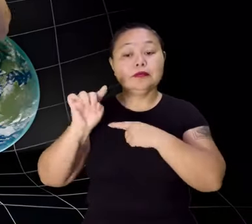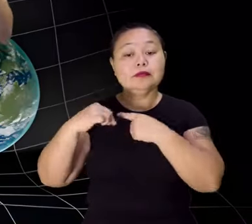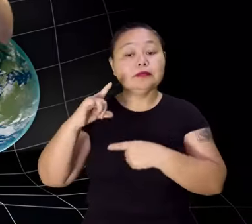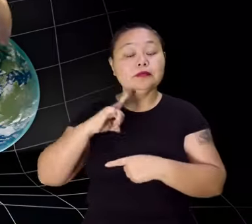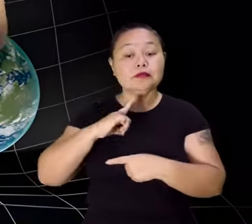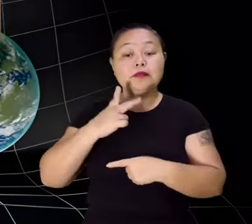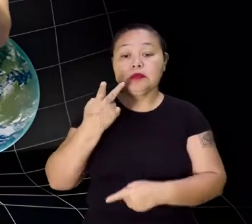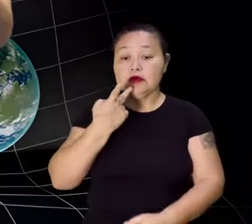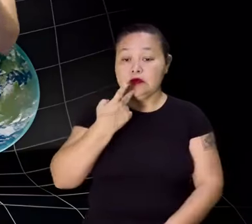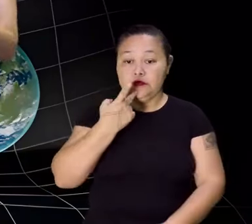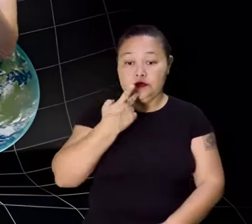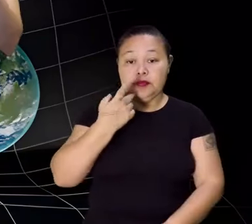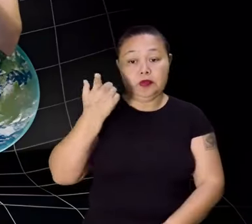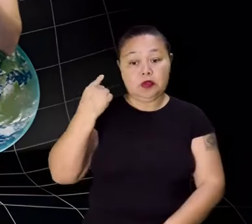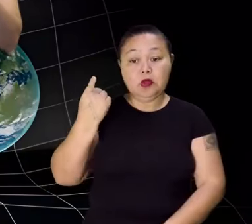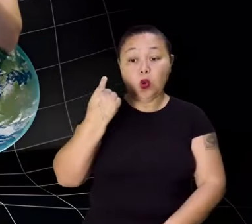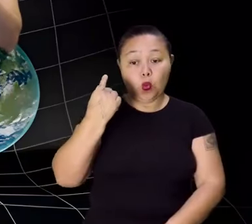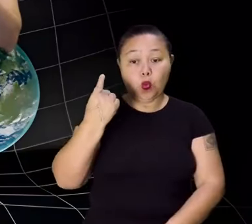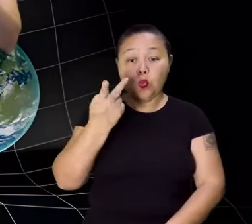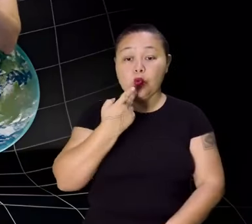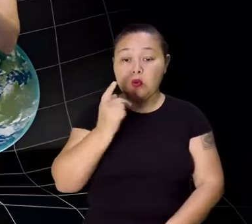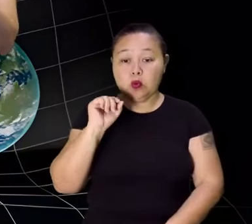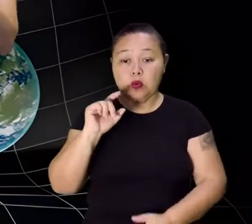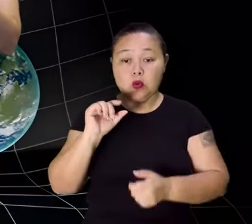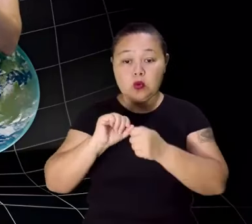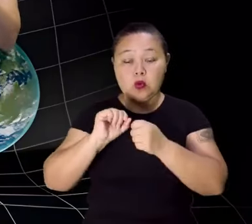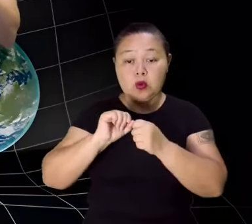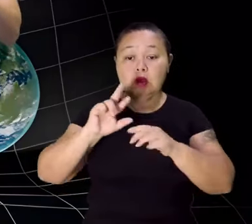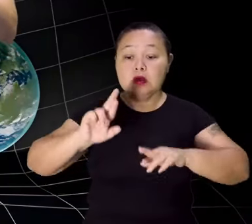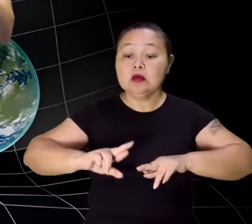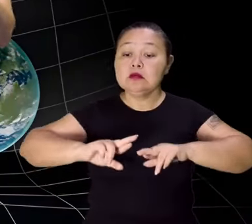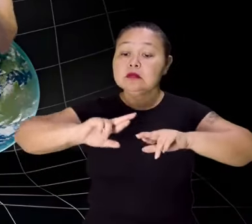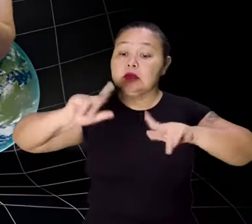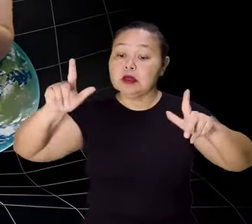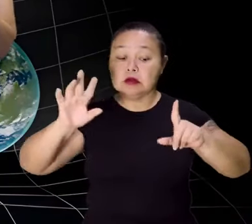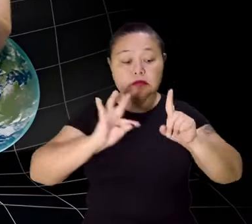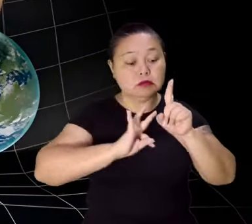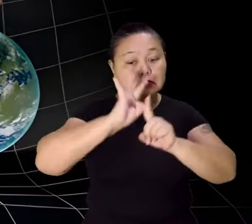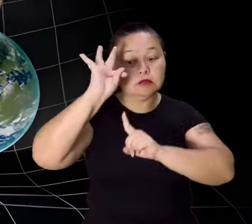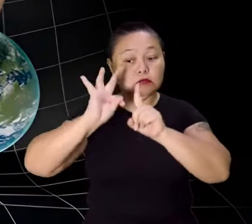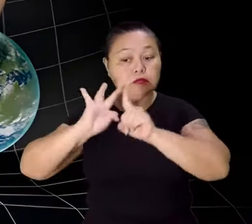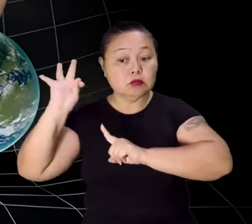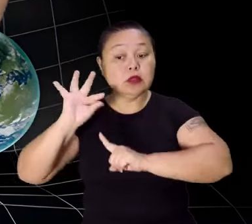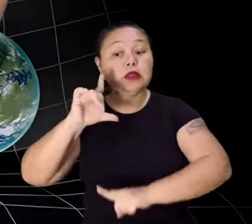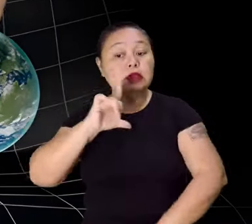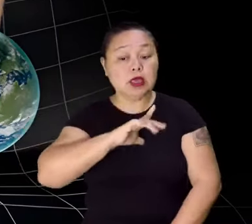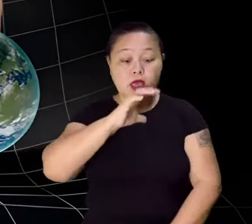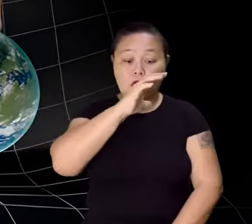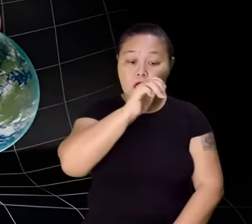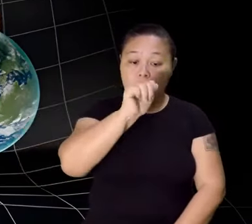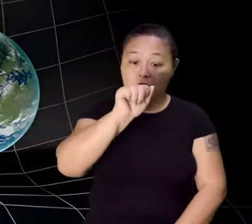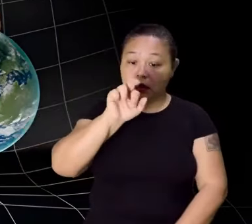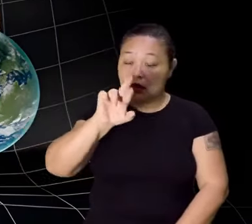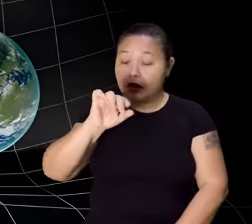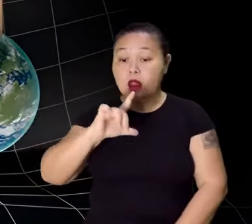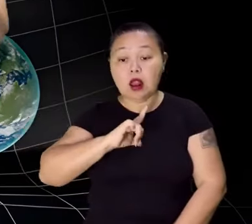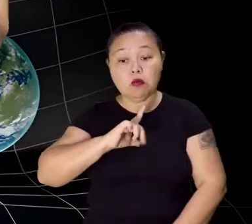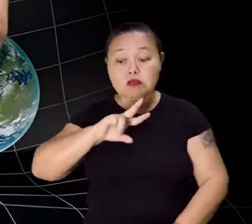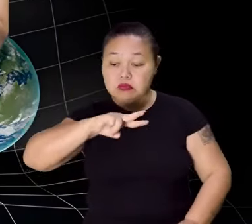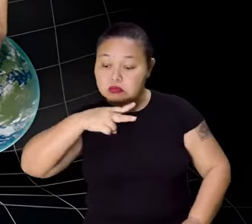a gente está falando o quê? Na 1, a falou que é devido a essa diferença de temperatura, gente tem o calor, que é a energia térmica em trânsito.